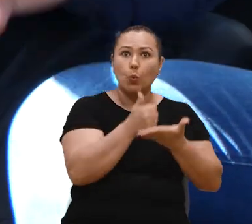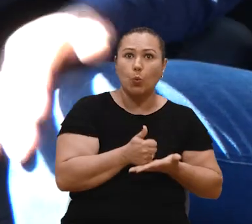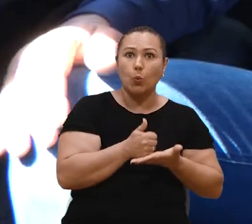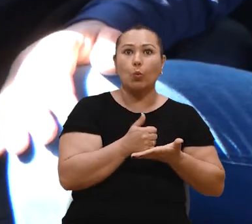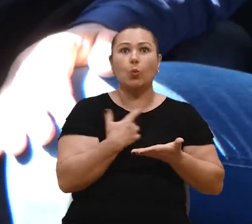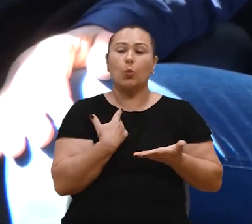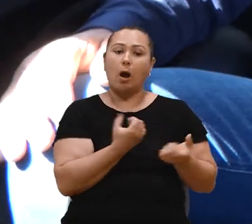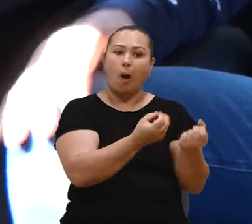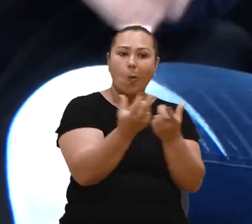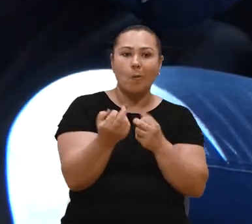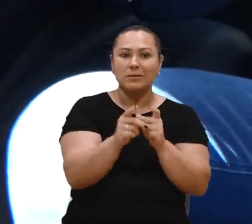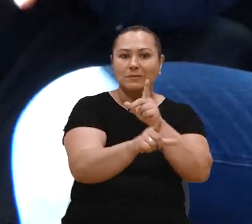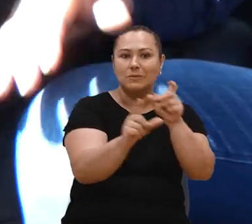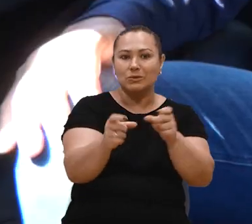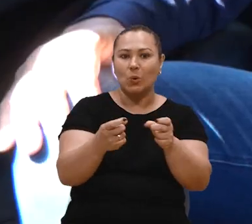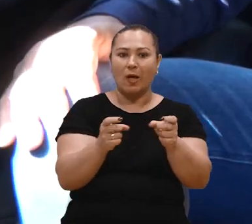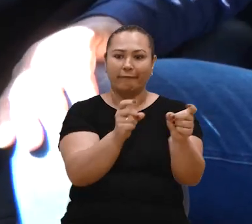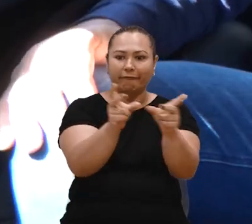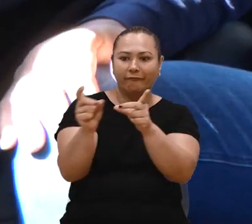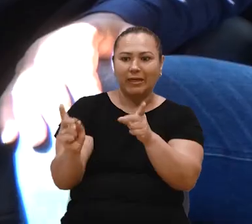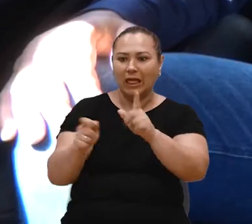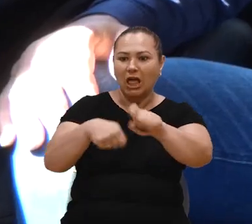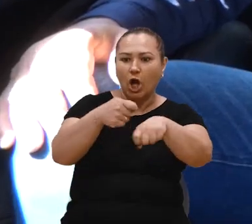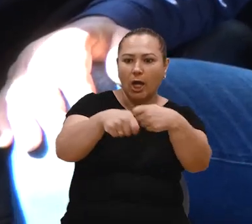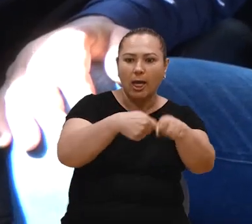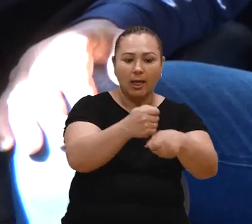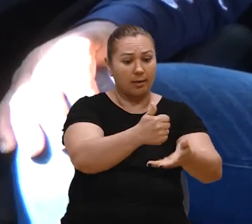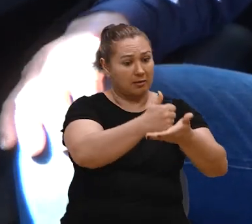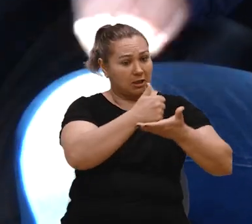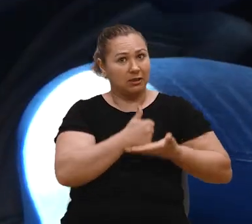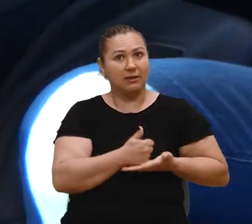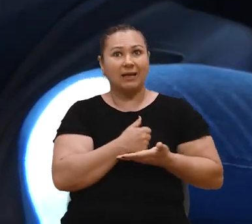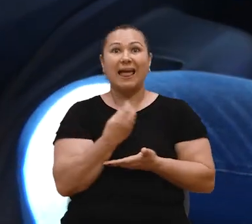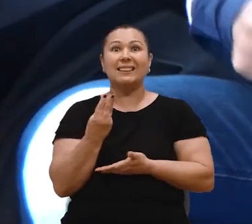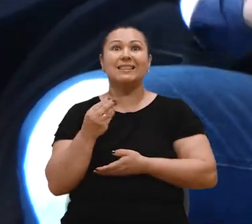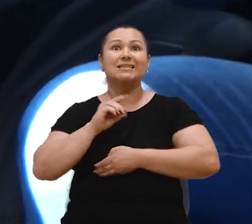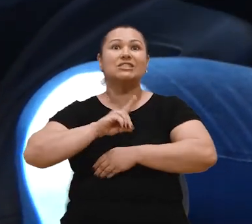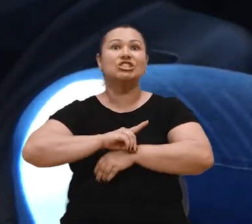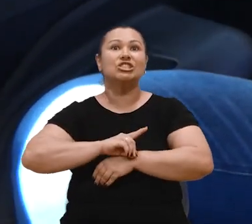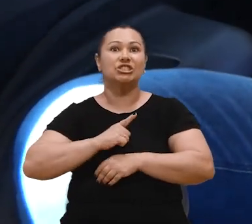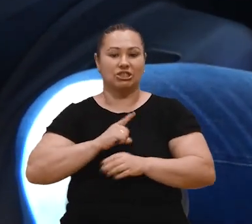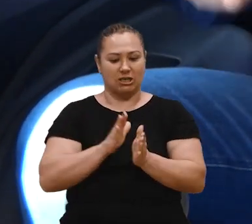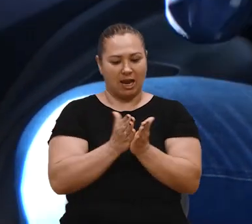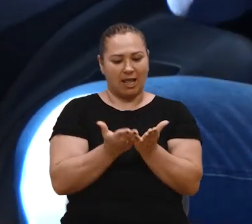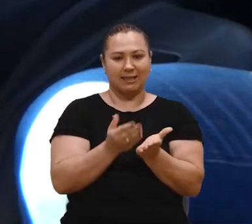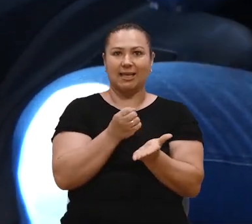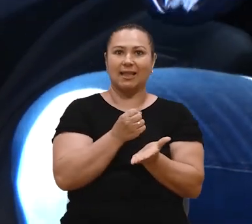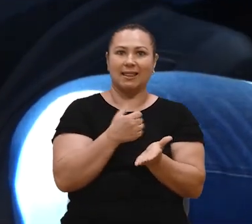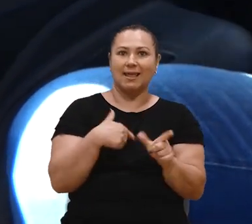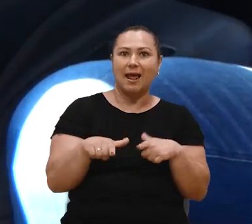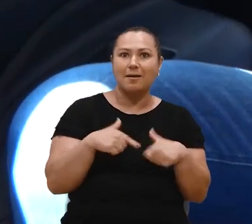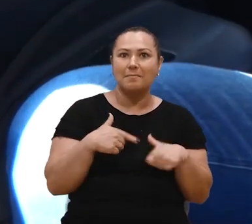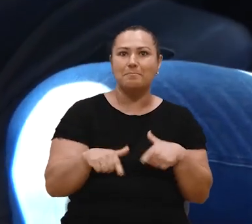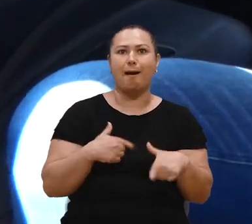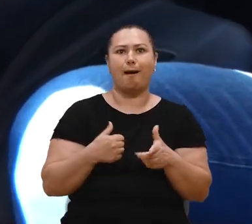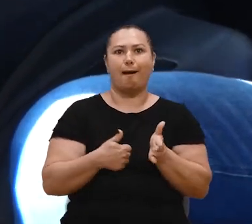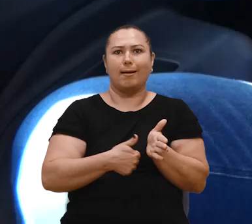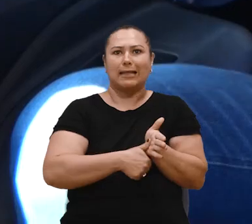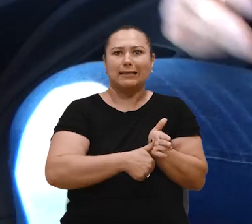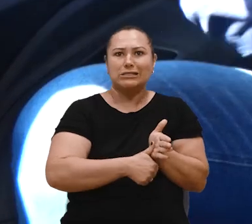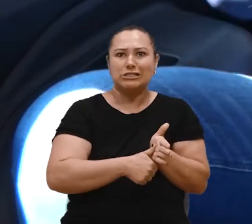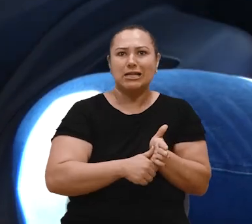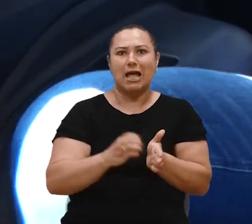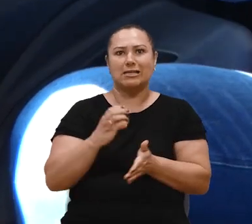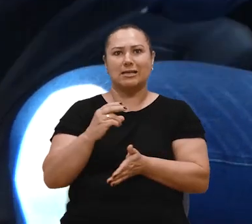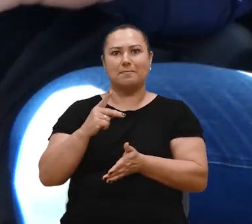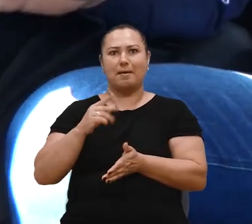alguns comerciantes que simpatizaram comigo. Em 30 dias eu já tinha carteira de trabalho, identidade, CPF,